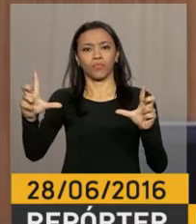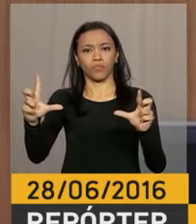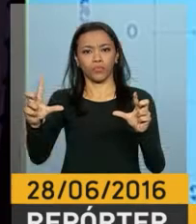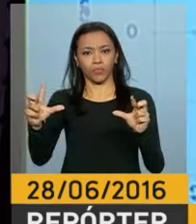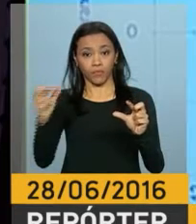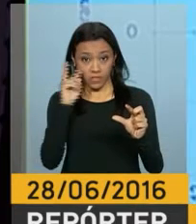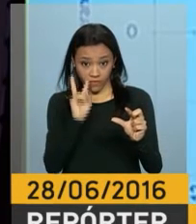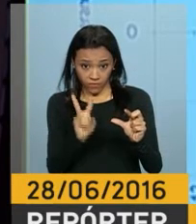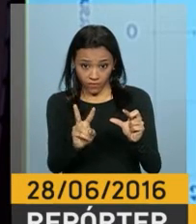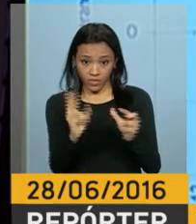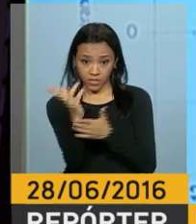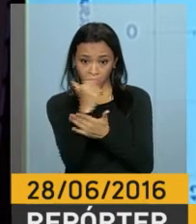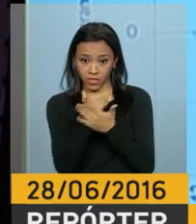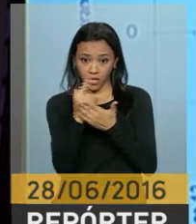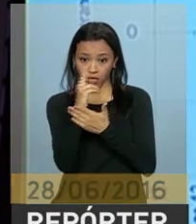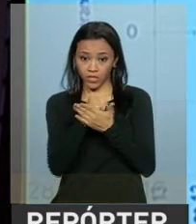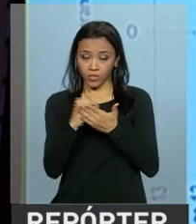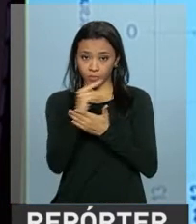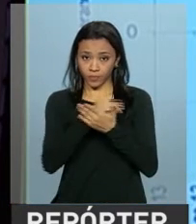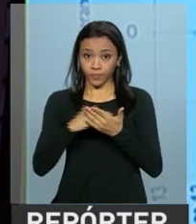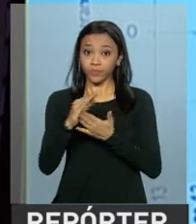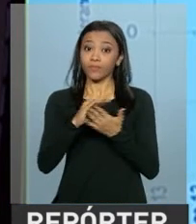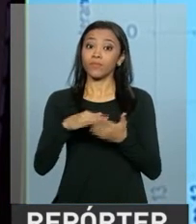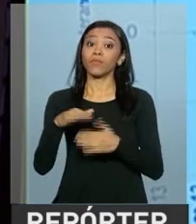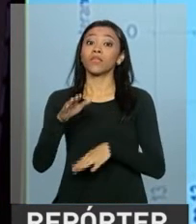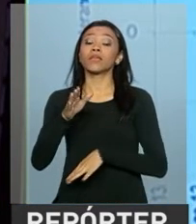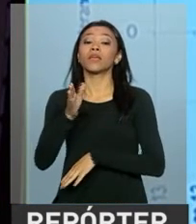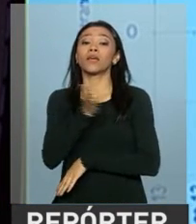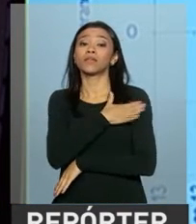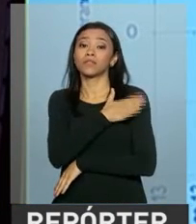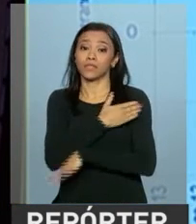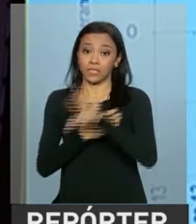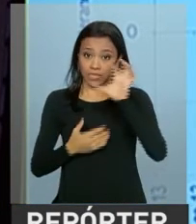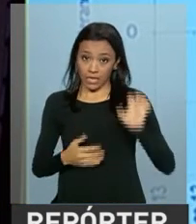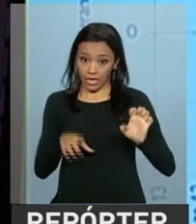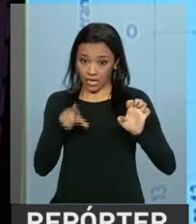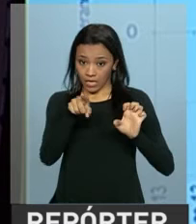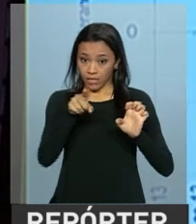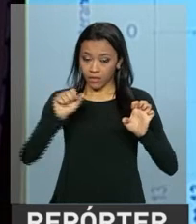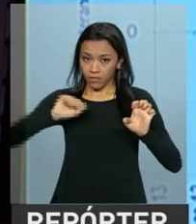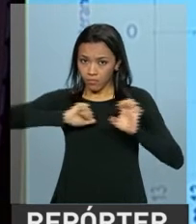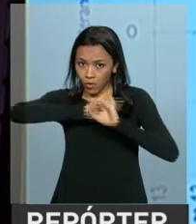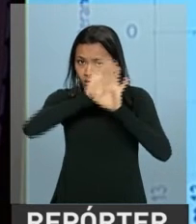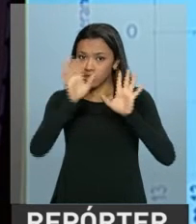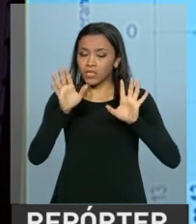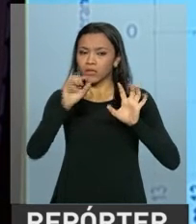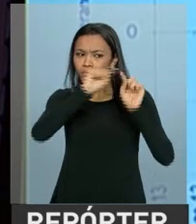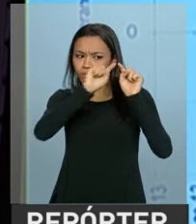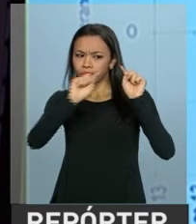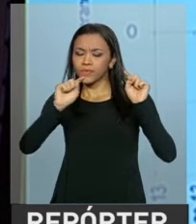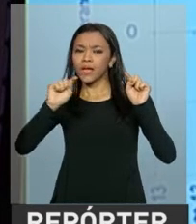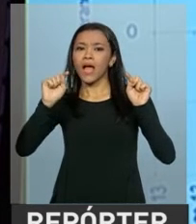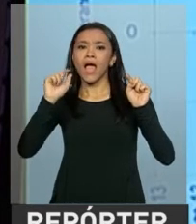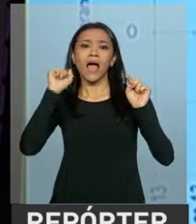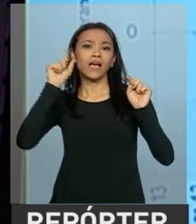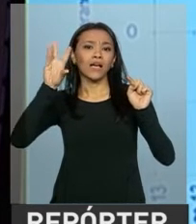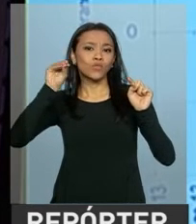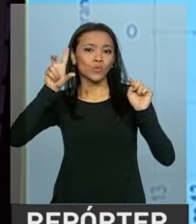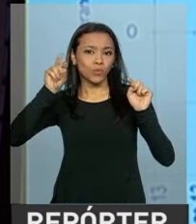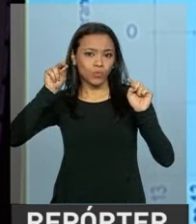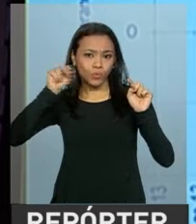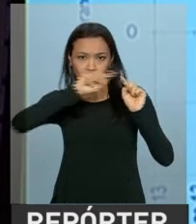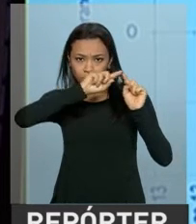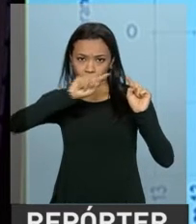gráfico da esquerda mostra isso com muita clareza. Essa linha azul é a desaceleração da população ocupada, o que